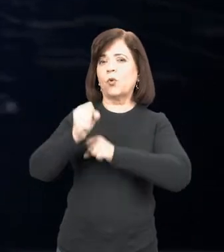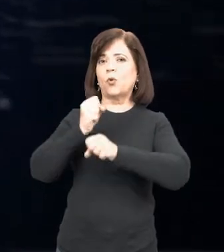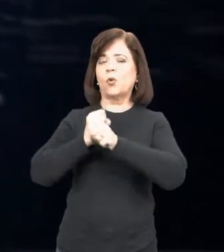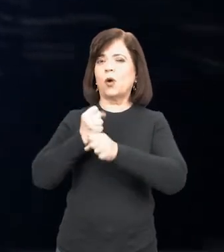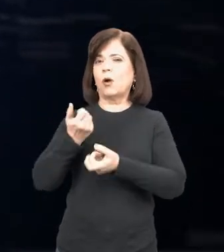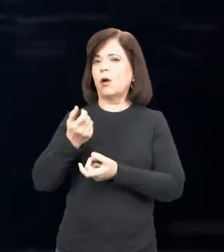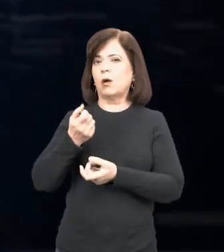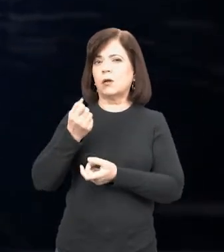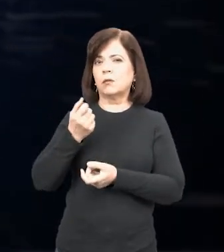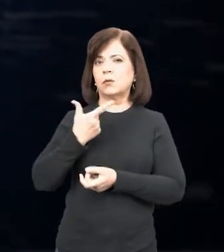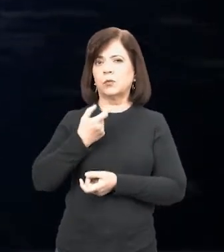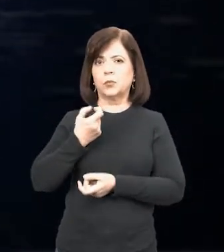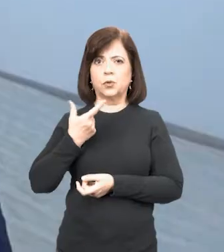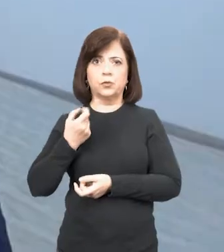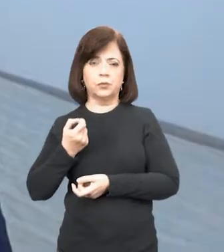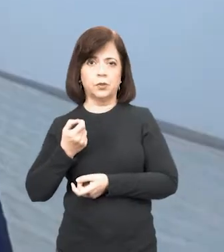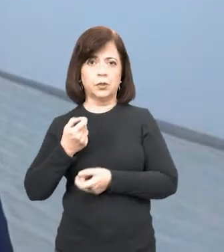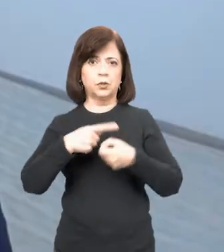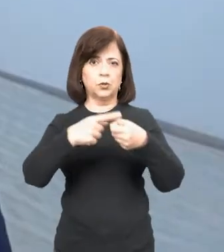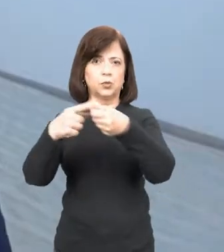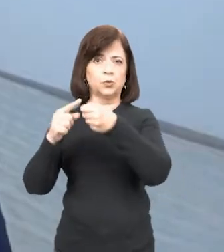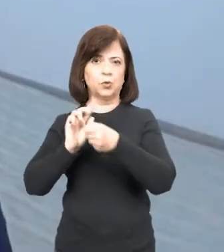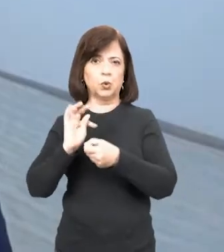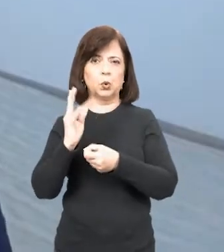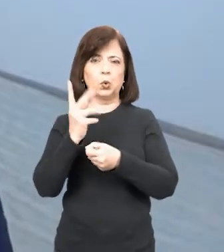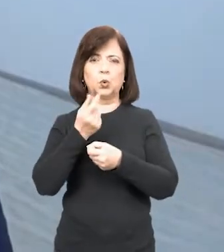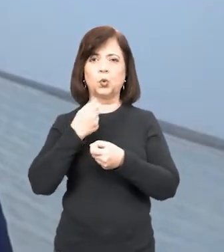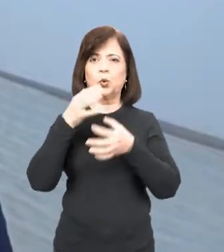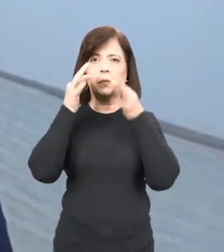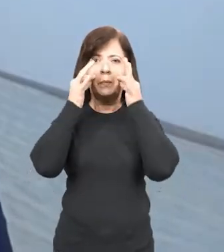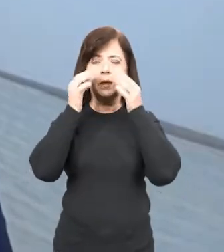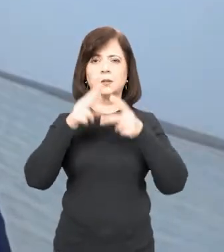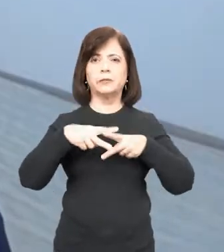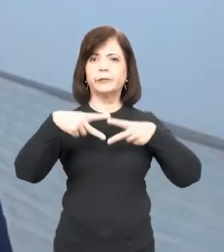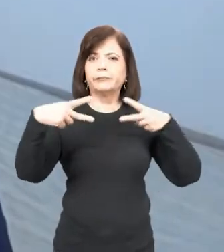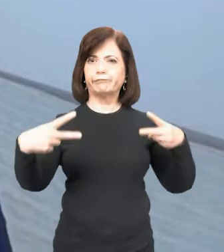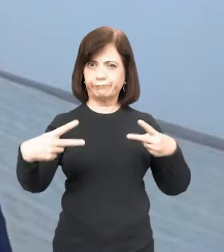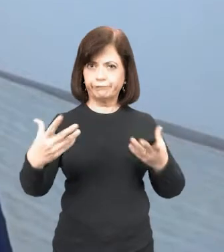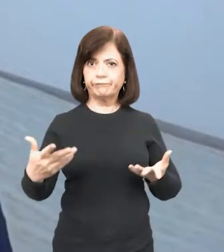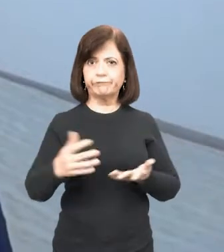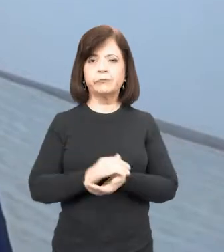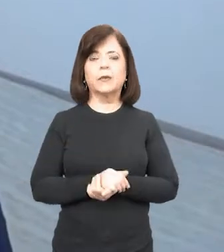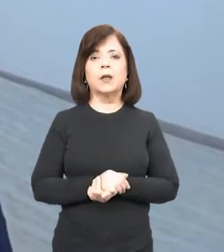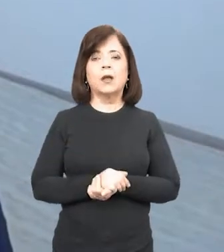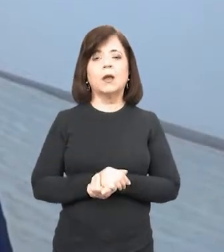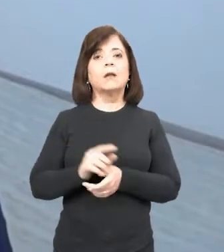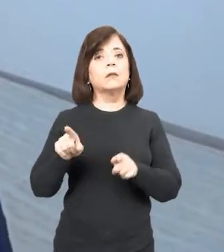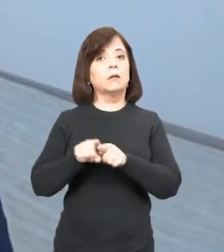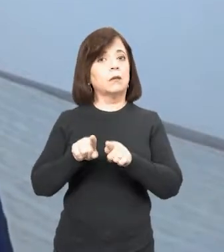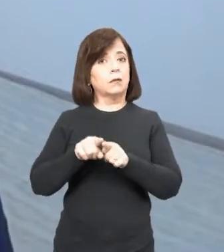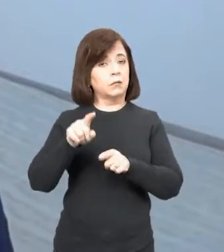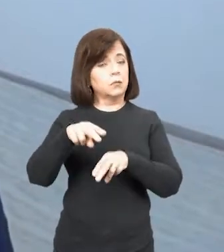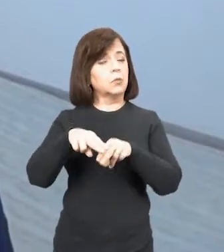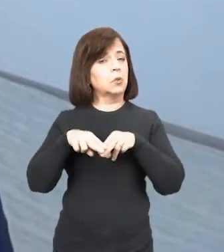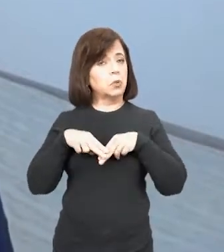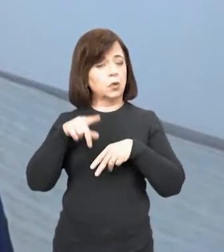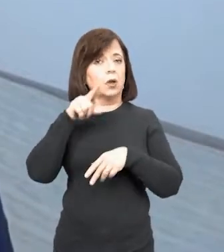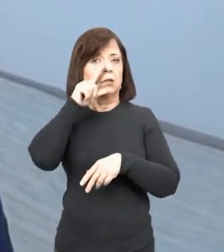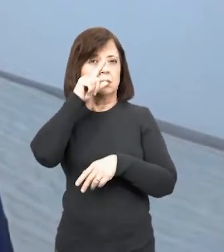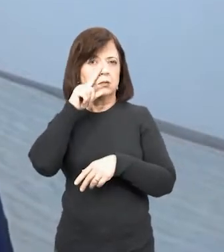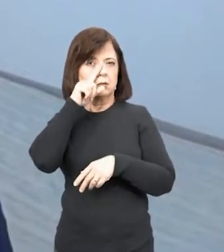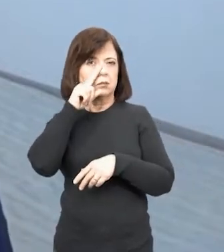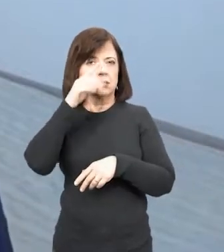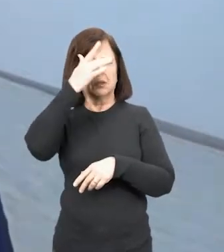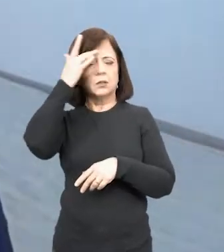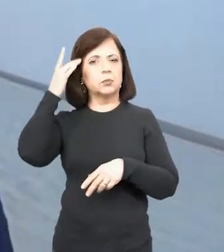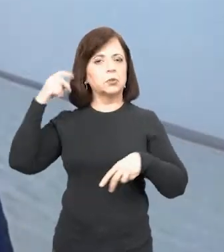aproximadamente, março, abril do ano passado, em todos os municípios do nosso estado do Rio de Janeiro, em razão do risco sanitário